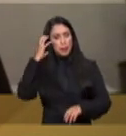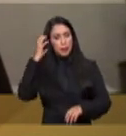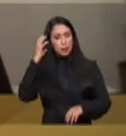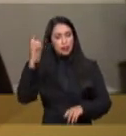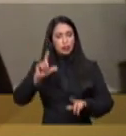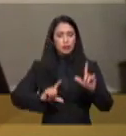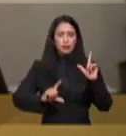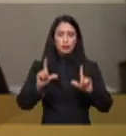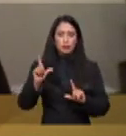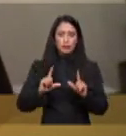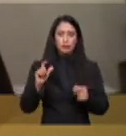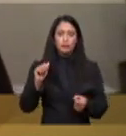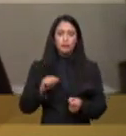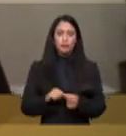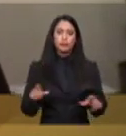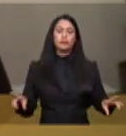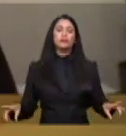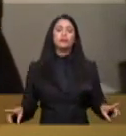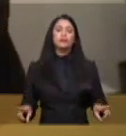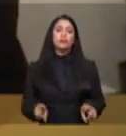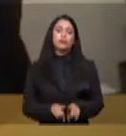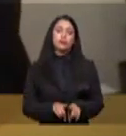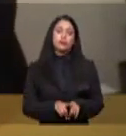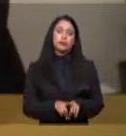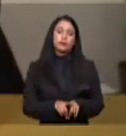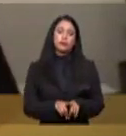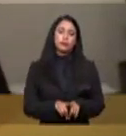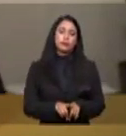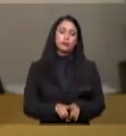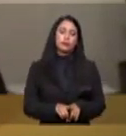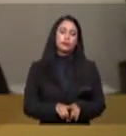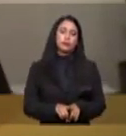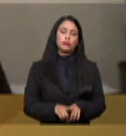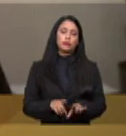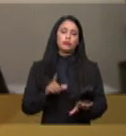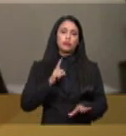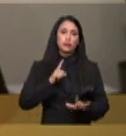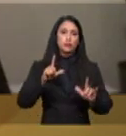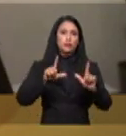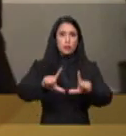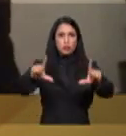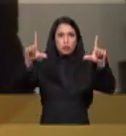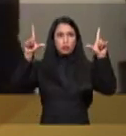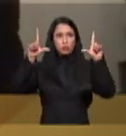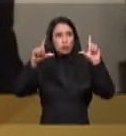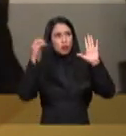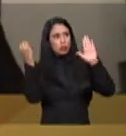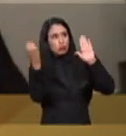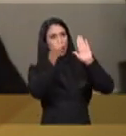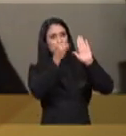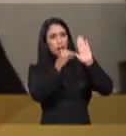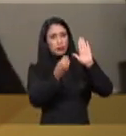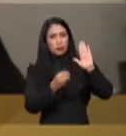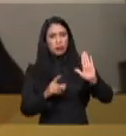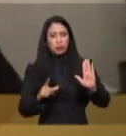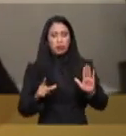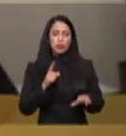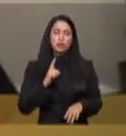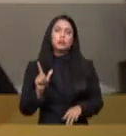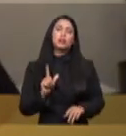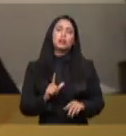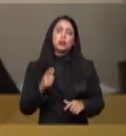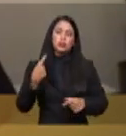televisão, foi acionada também para disciplinar a utilização de outdoors, foi acionada ainda para